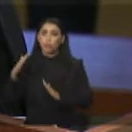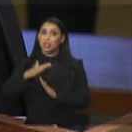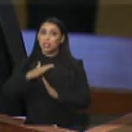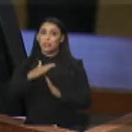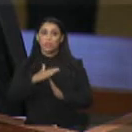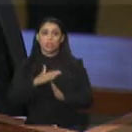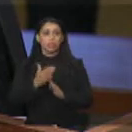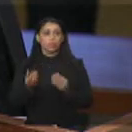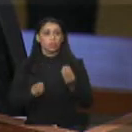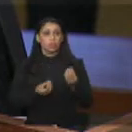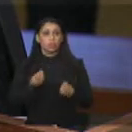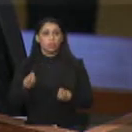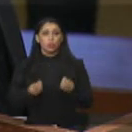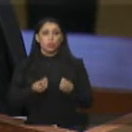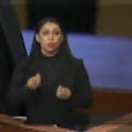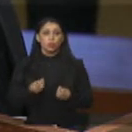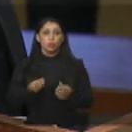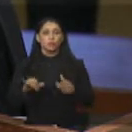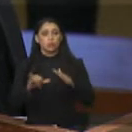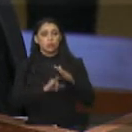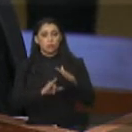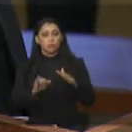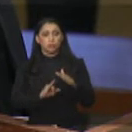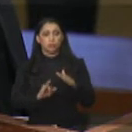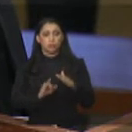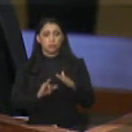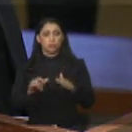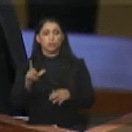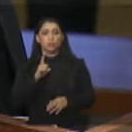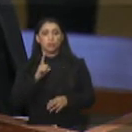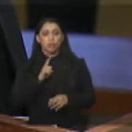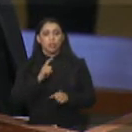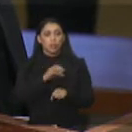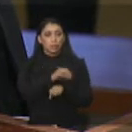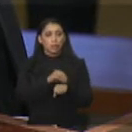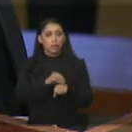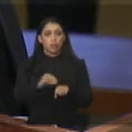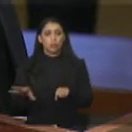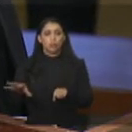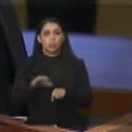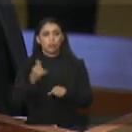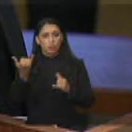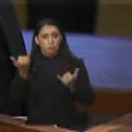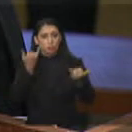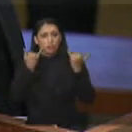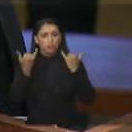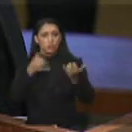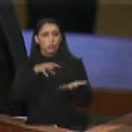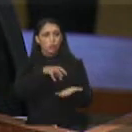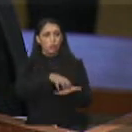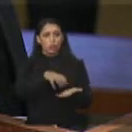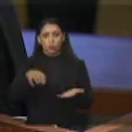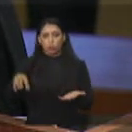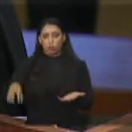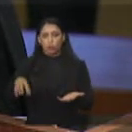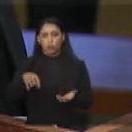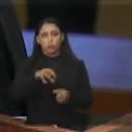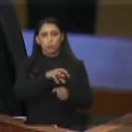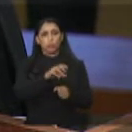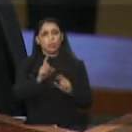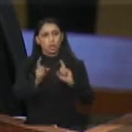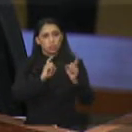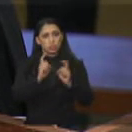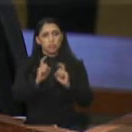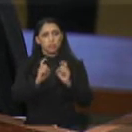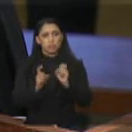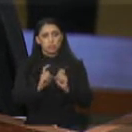e as salvaguardas institucionais que se aplicam ao compartilhamento de informação entre órgãos e entidades da administração